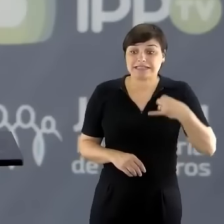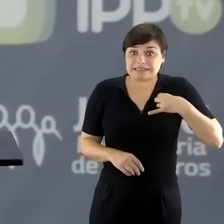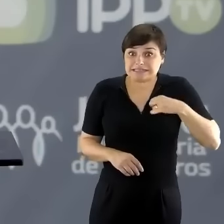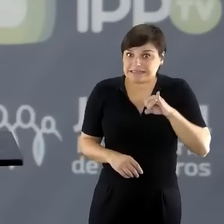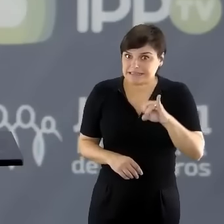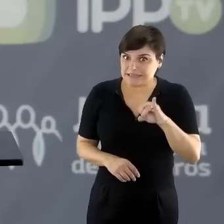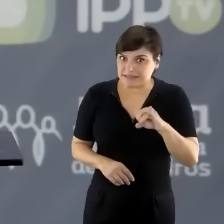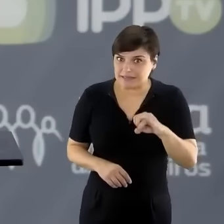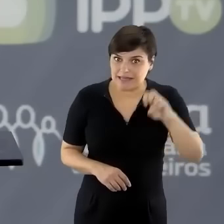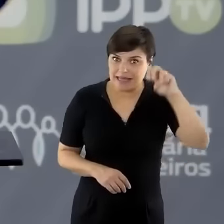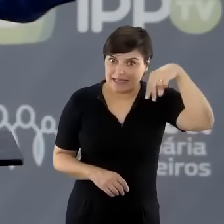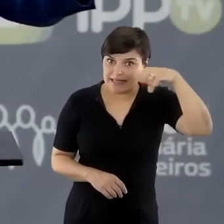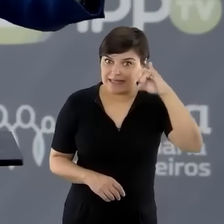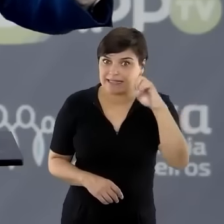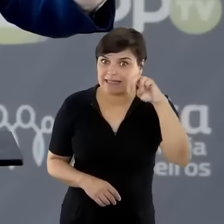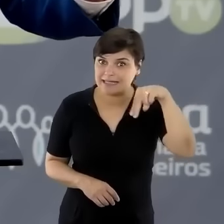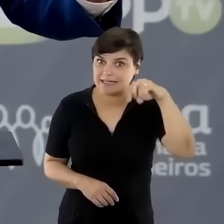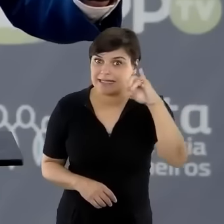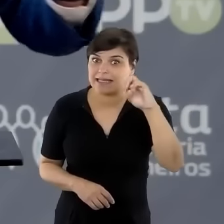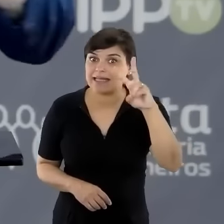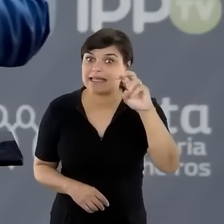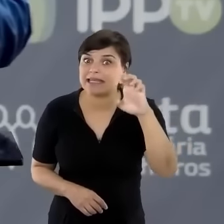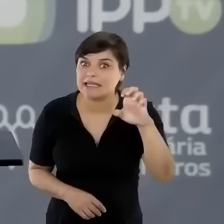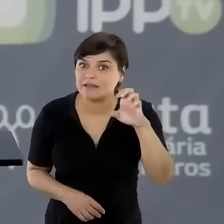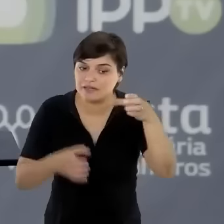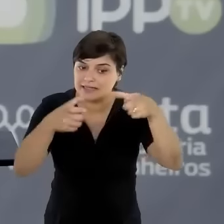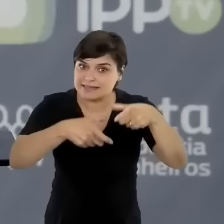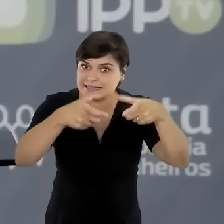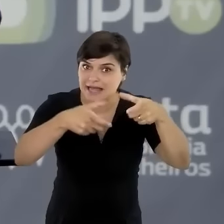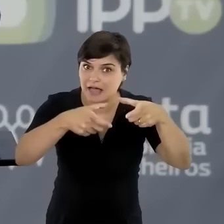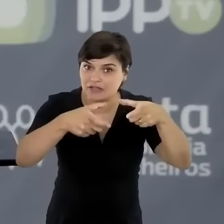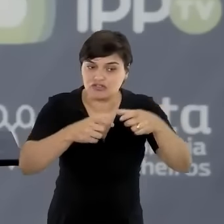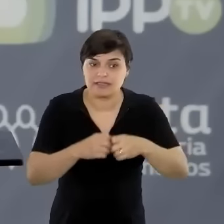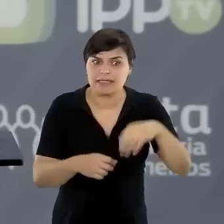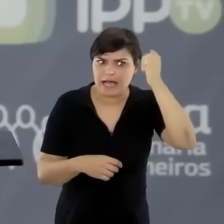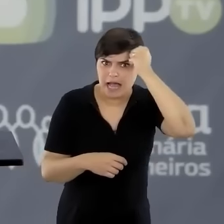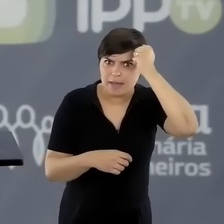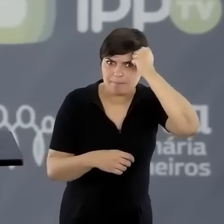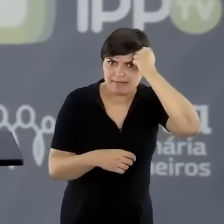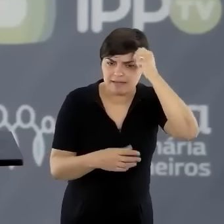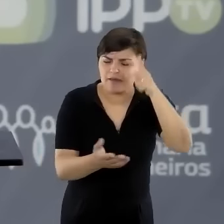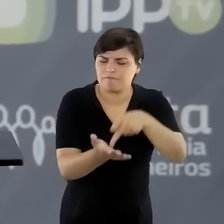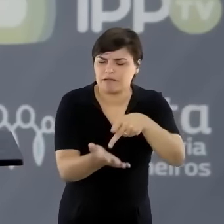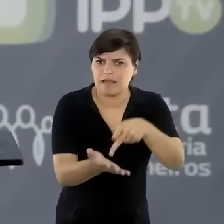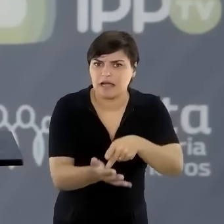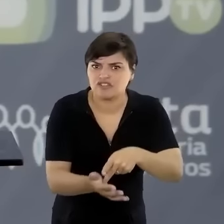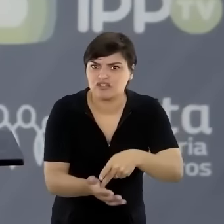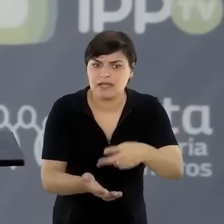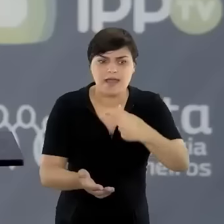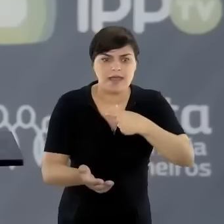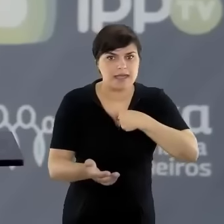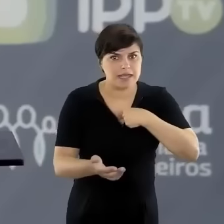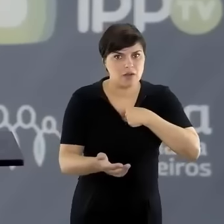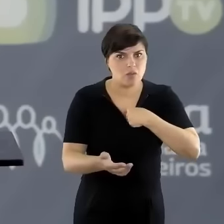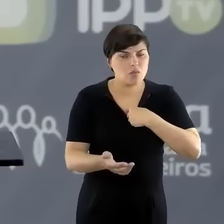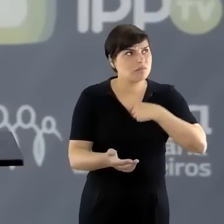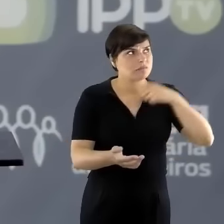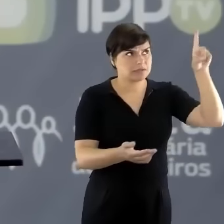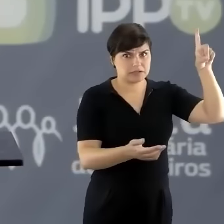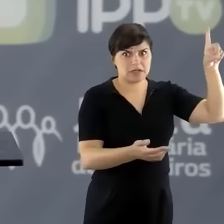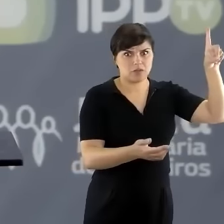arrependeu o juízo que seria derramado sobre ela não é derramado mais é suspenso por quê Porque o arrependimento agora